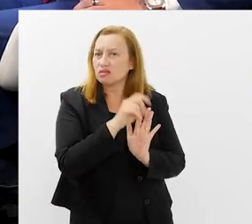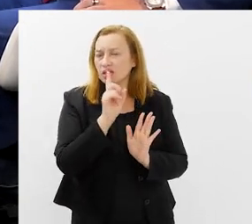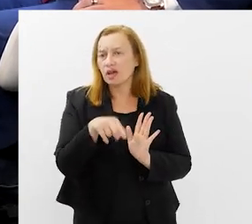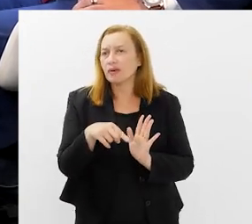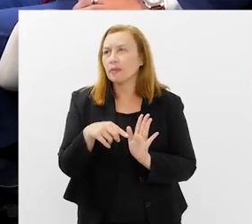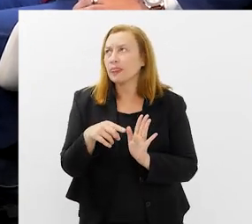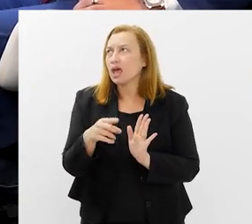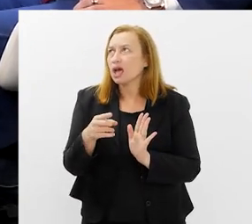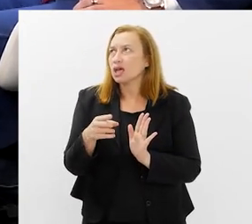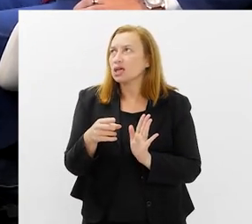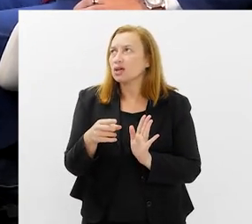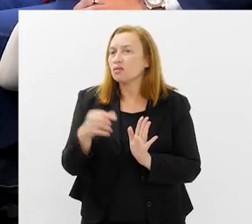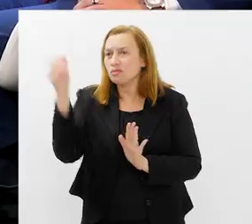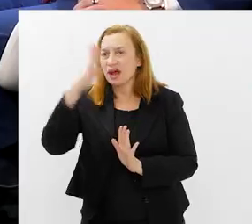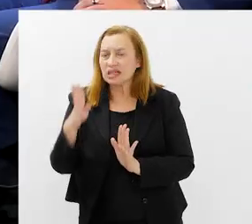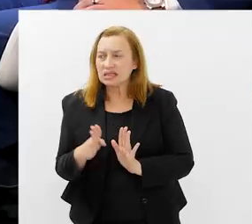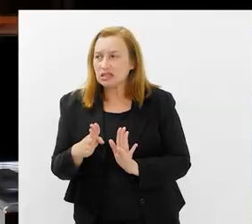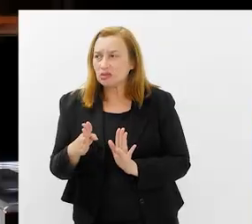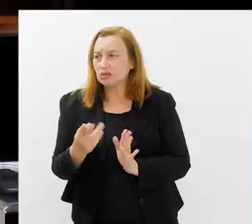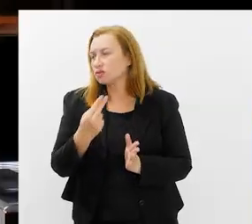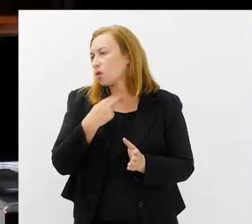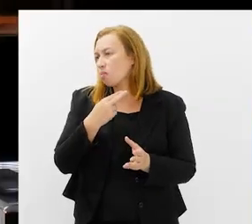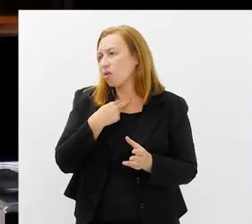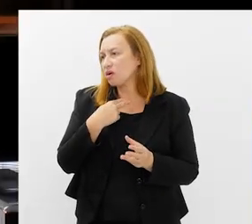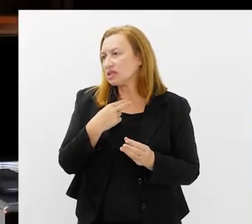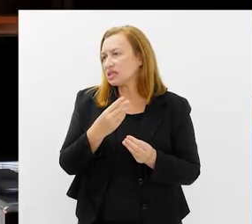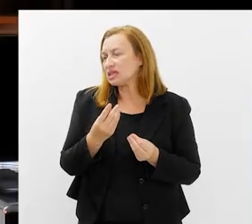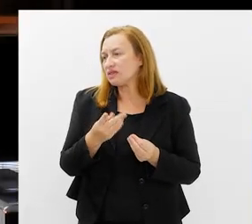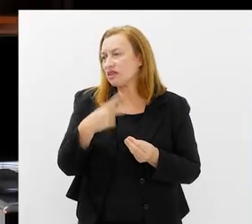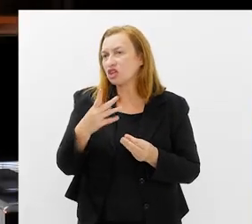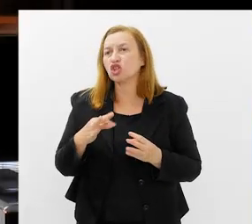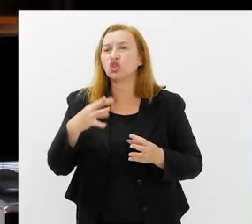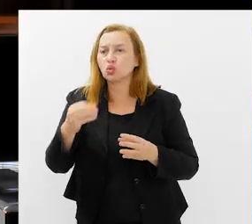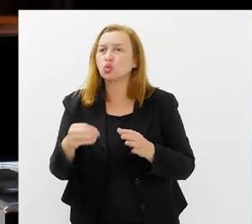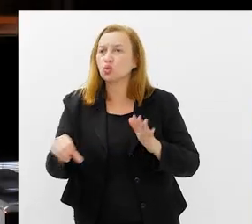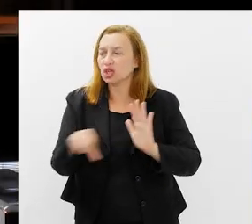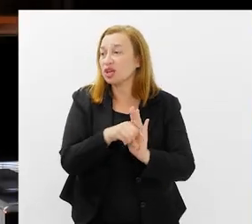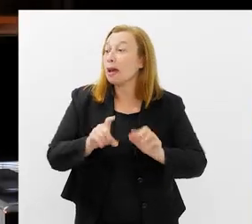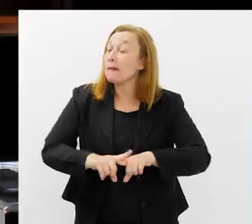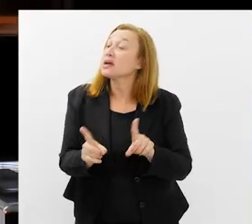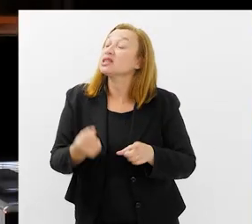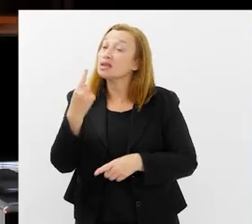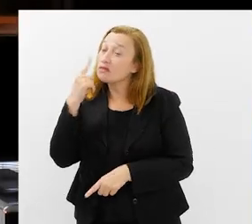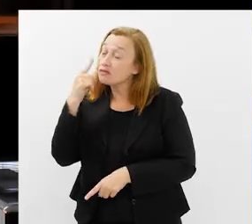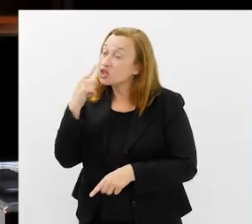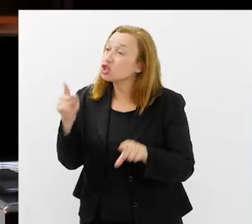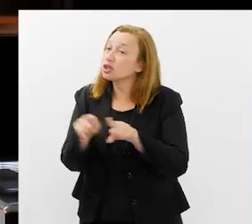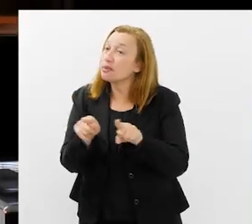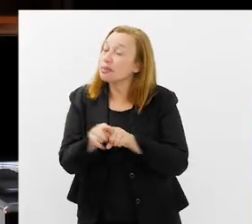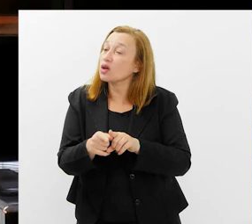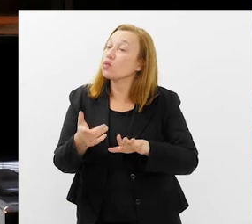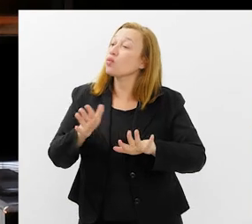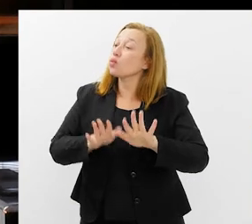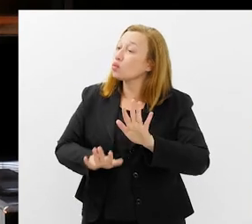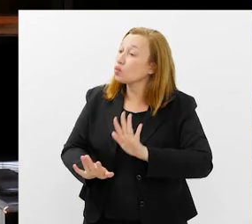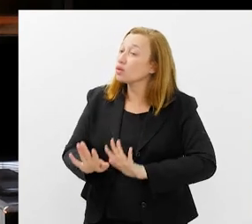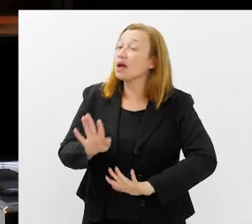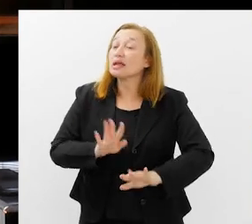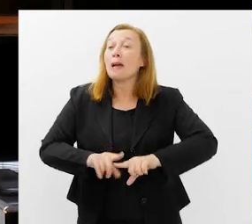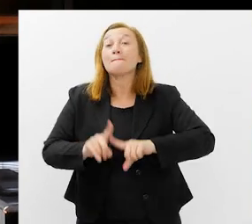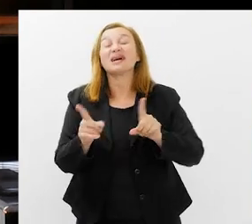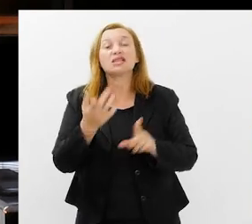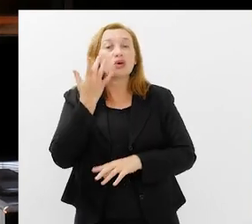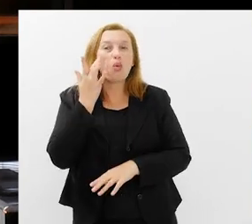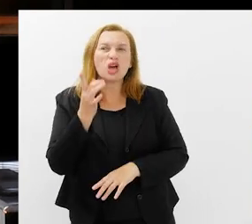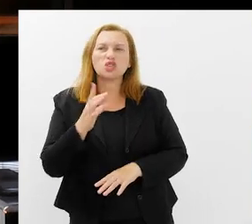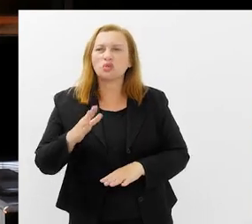se... O Brasil, a gente não pode sair também criminalizando as coisas, quer dizer, as coisas têm que ser vistas aí com muita